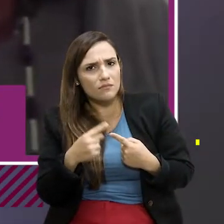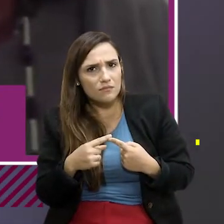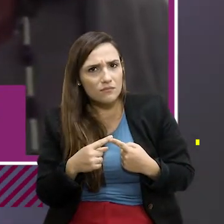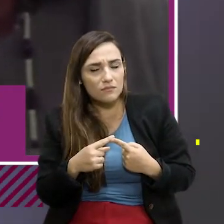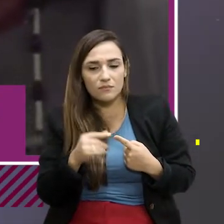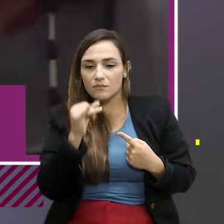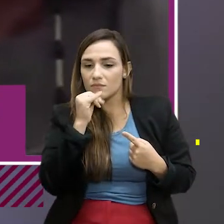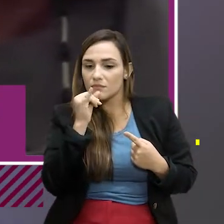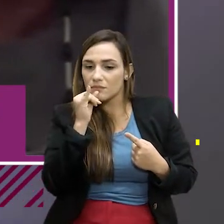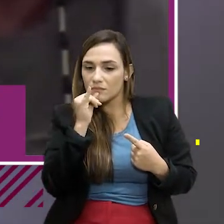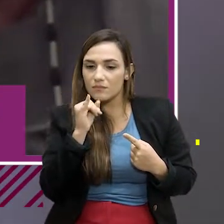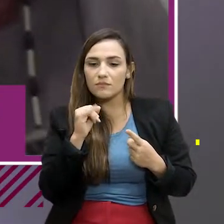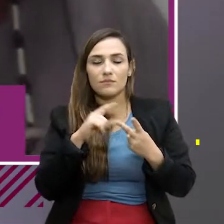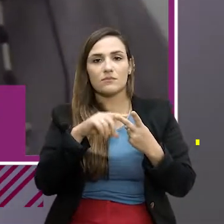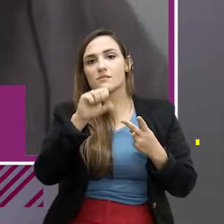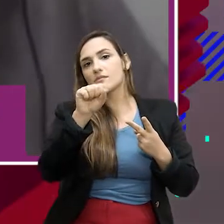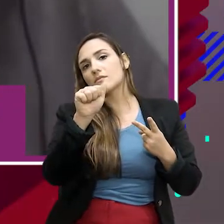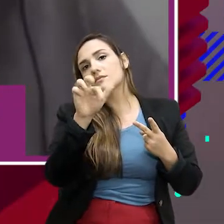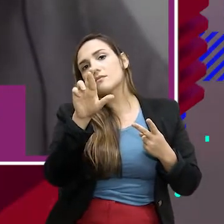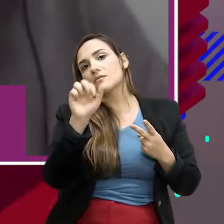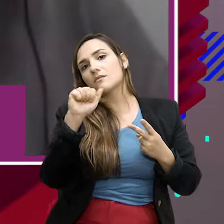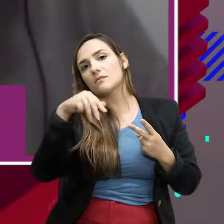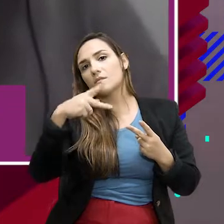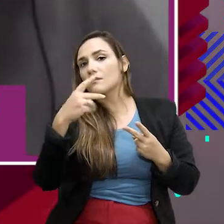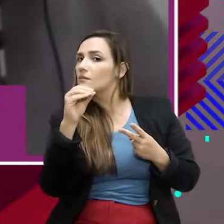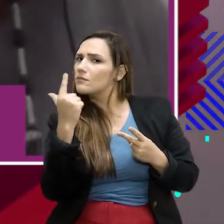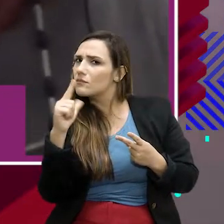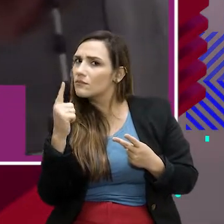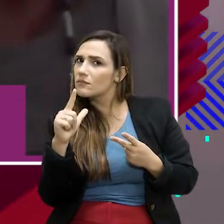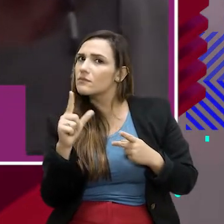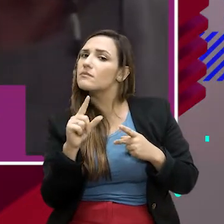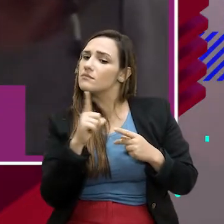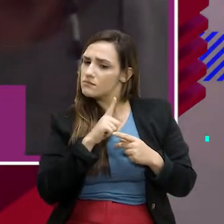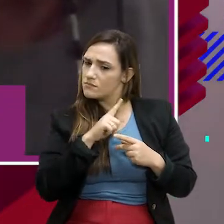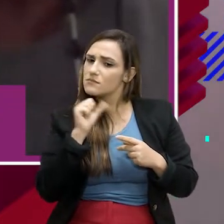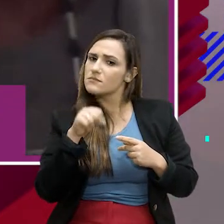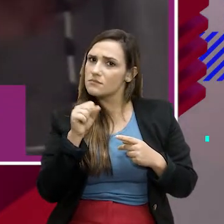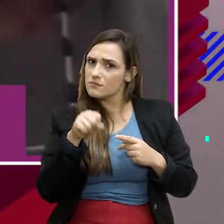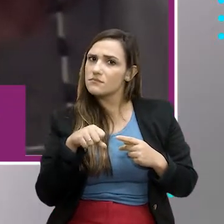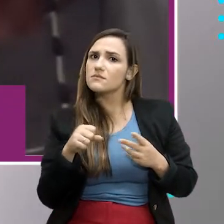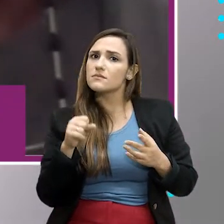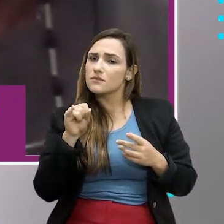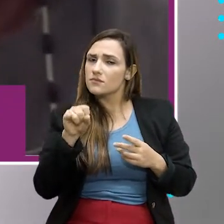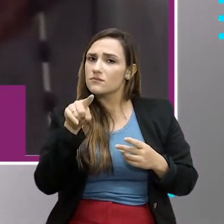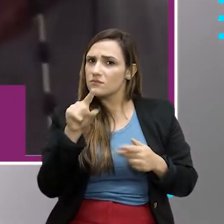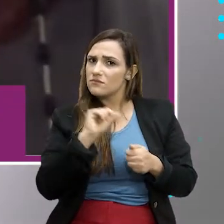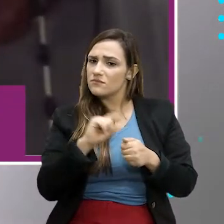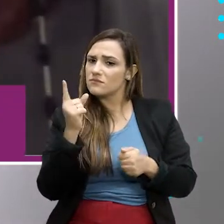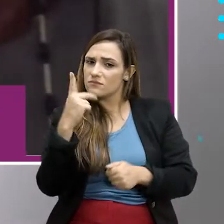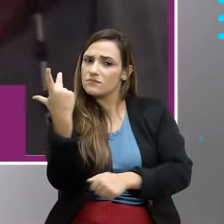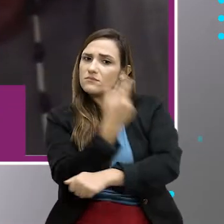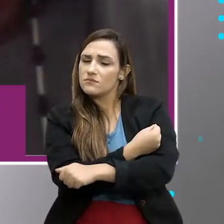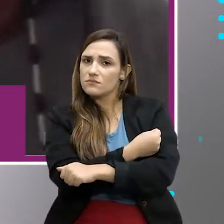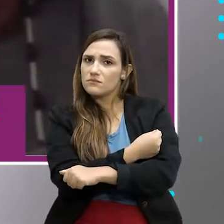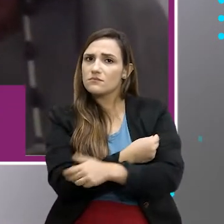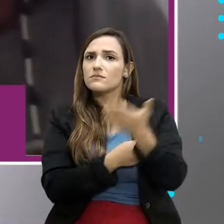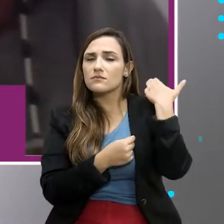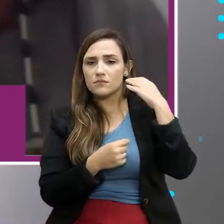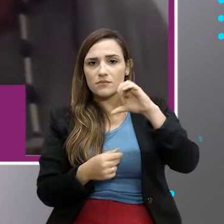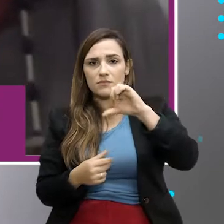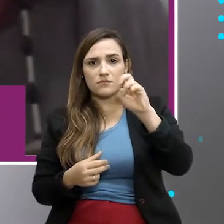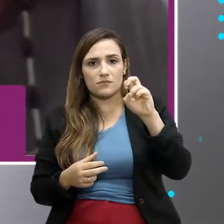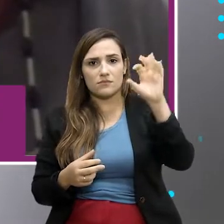vacinar de pólio? Não tem mais porque teve vacina. Por que eu vou vacinar de sarampo? Não está tendo? Não, está tendo sim, só a